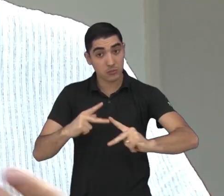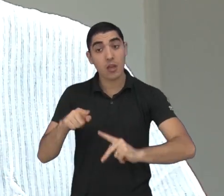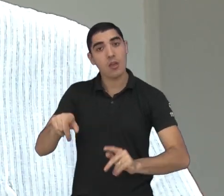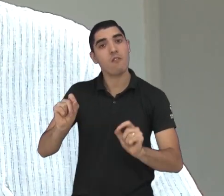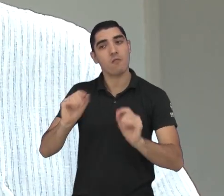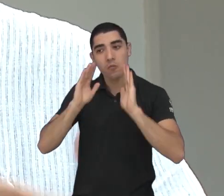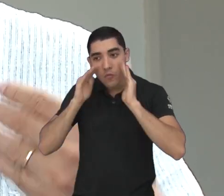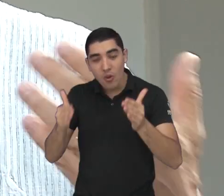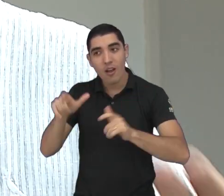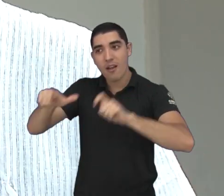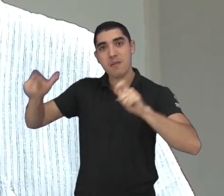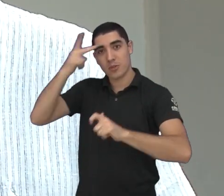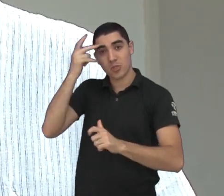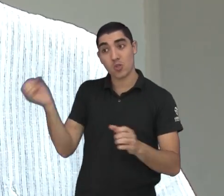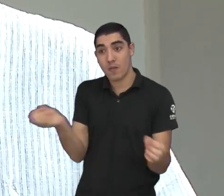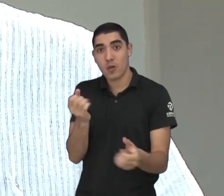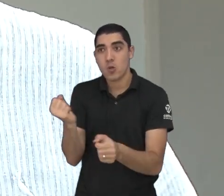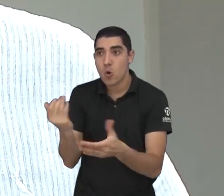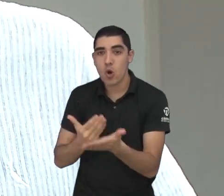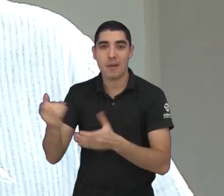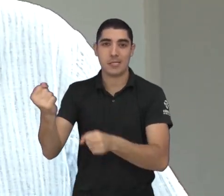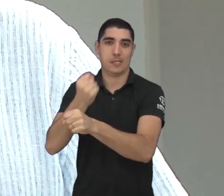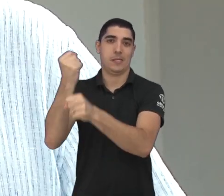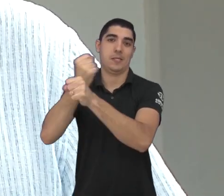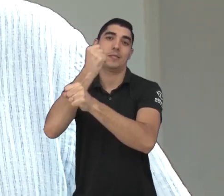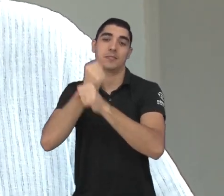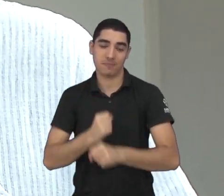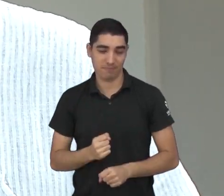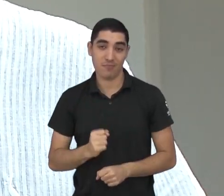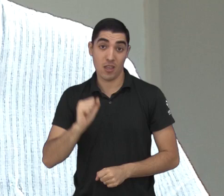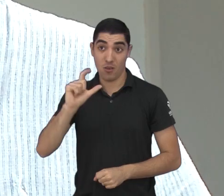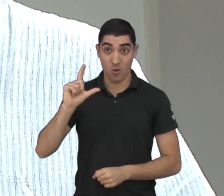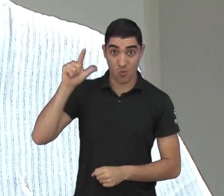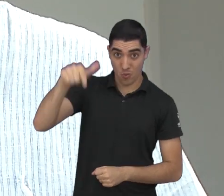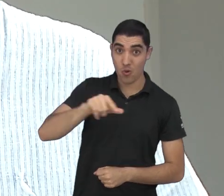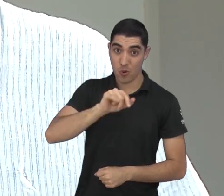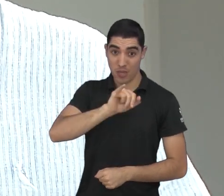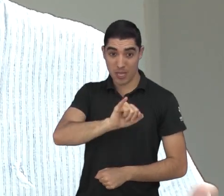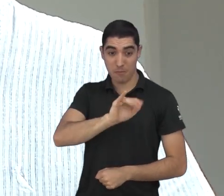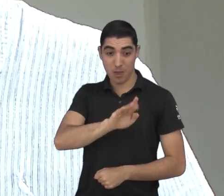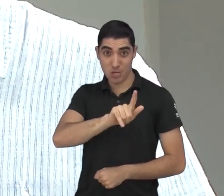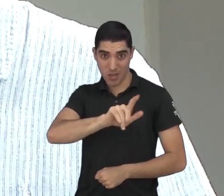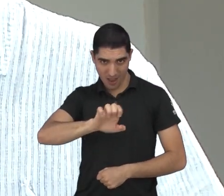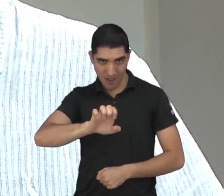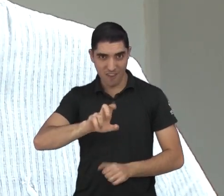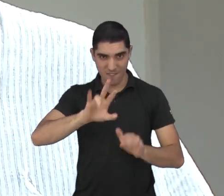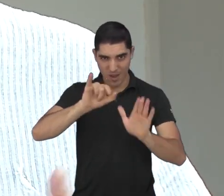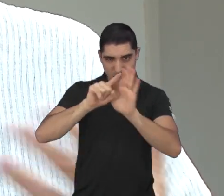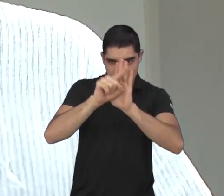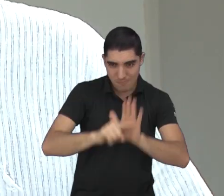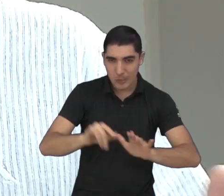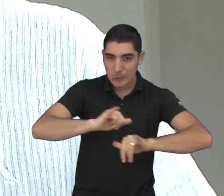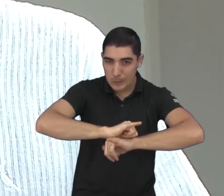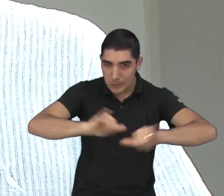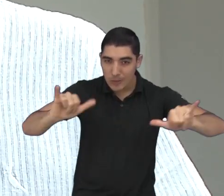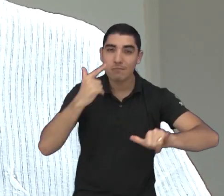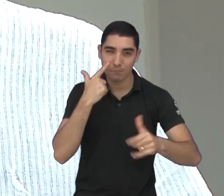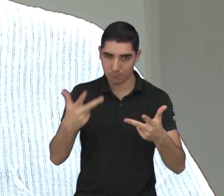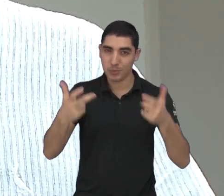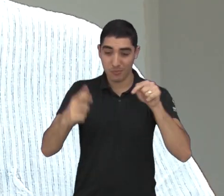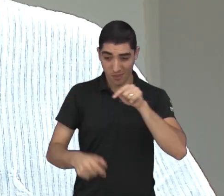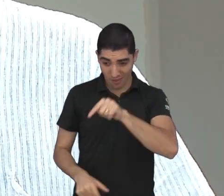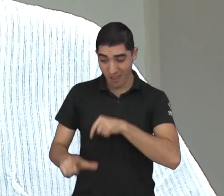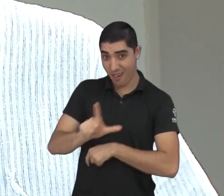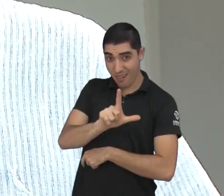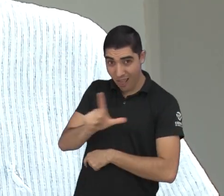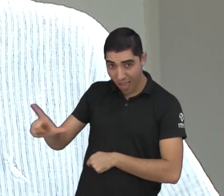fator de indutor às novas ocupações. Então, o próximo censo, logicamente, que vai apontar, o crescimento populacional